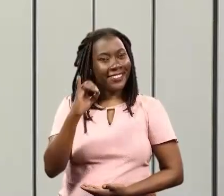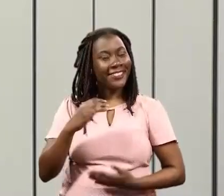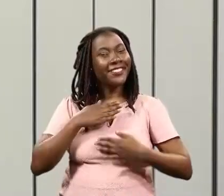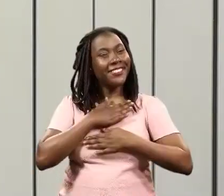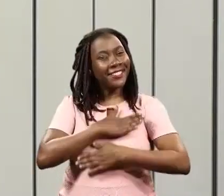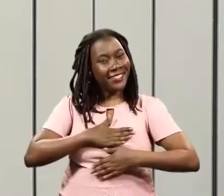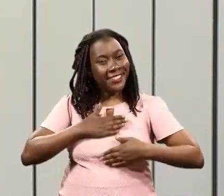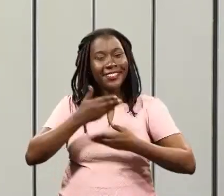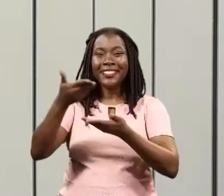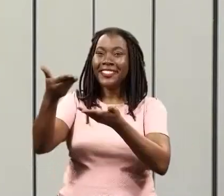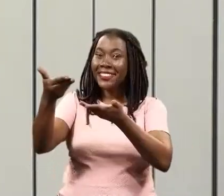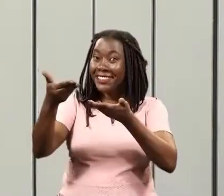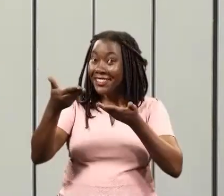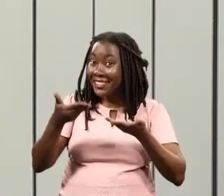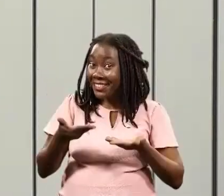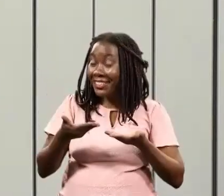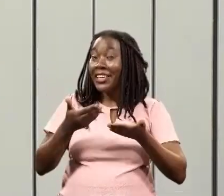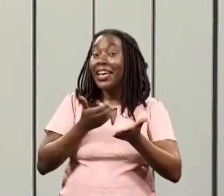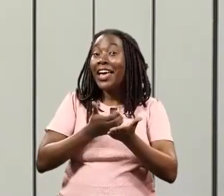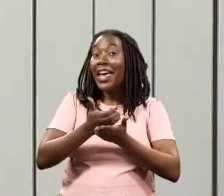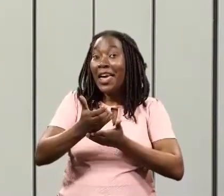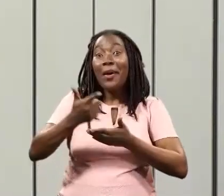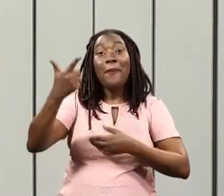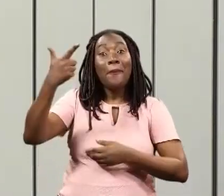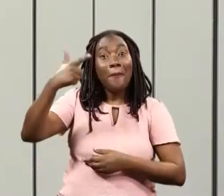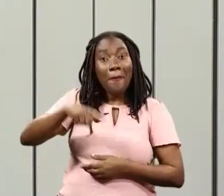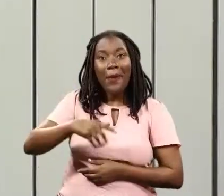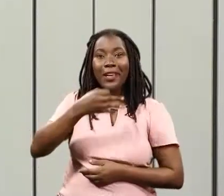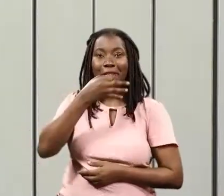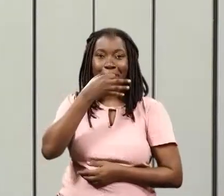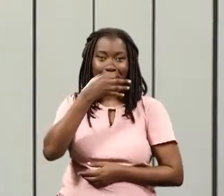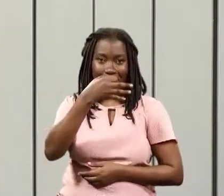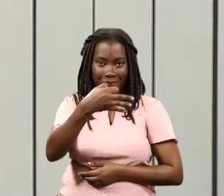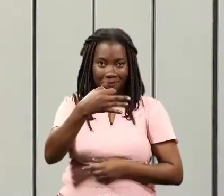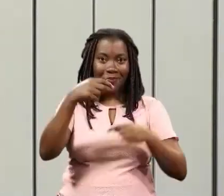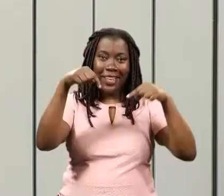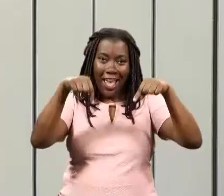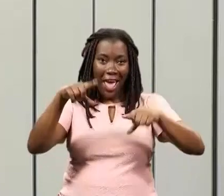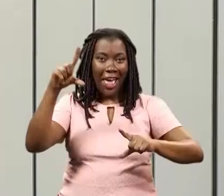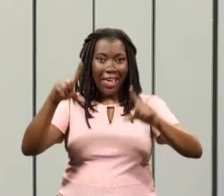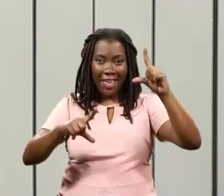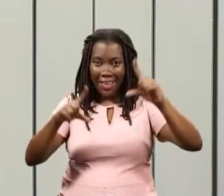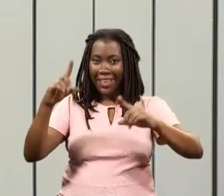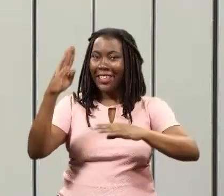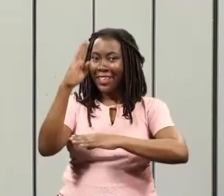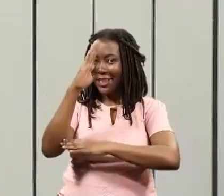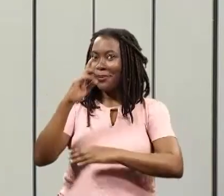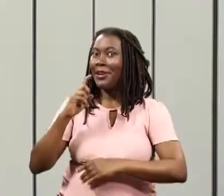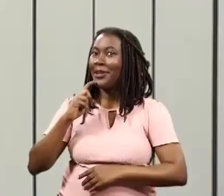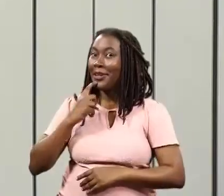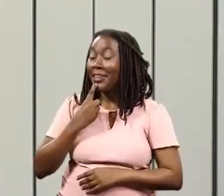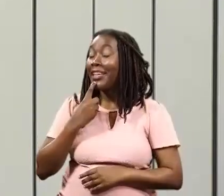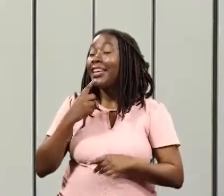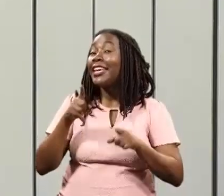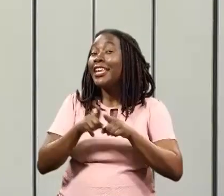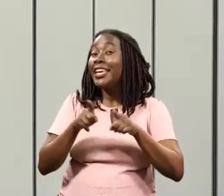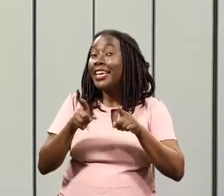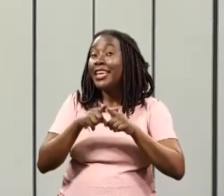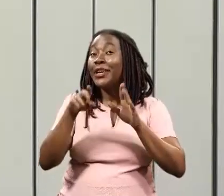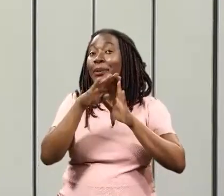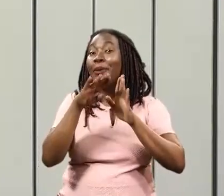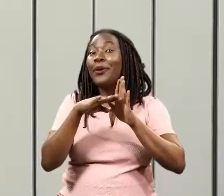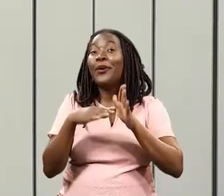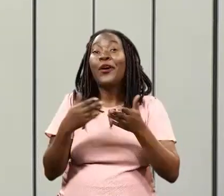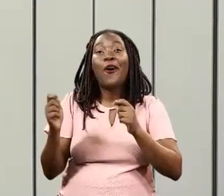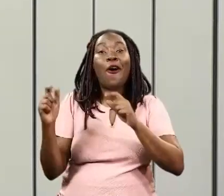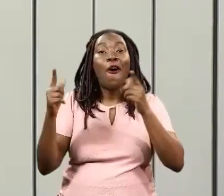Olá, seja bem-vindo. Estamos começando mais um Ponto de Vista aqui na TV Câmara Campinas. E no nosso programa de hoje